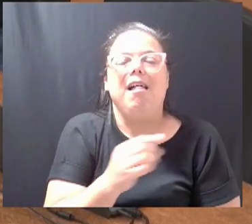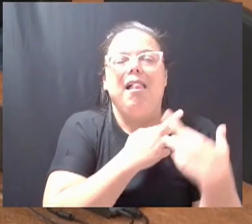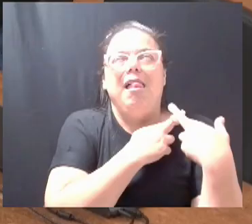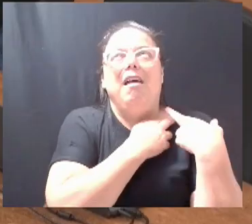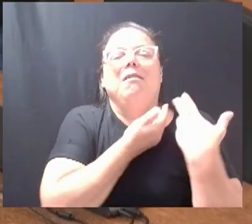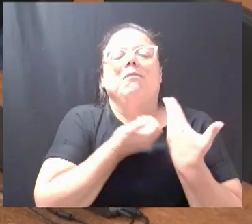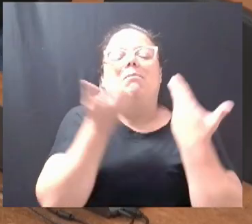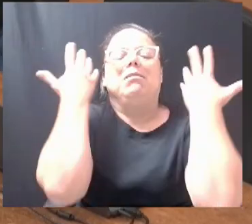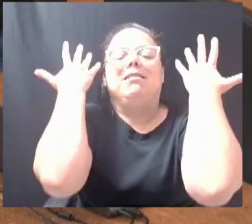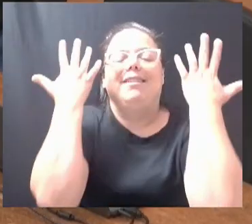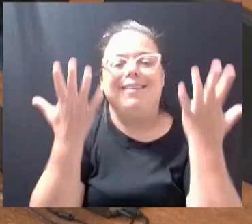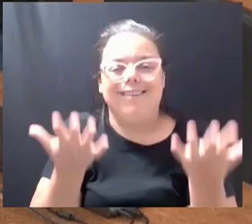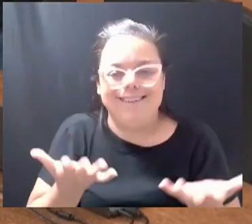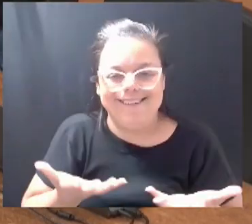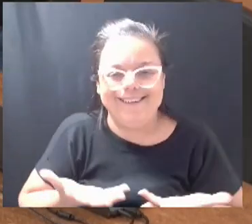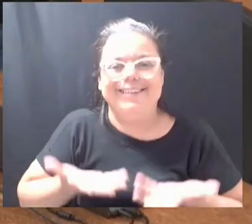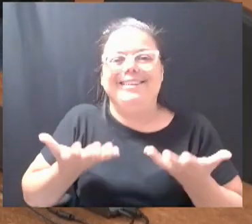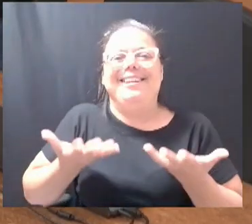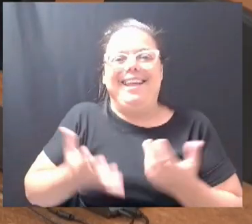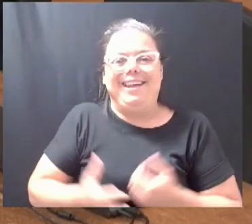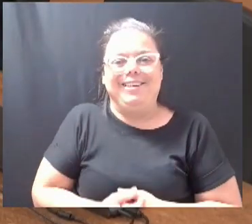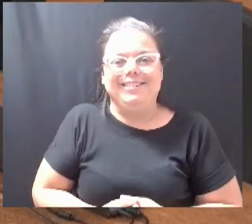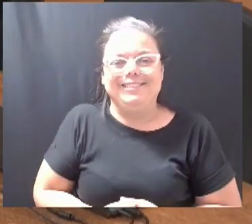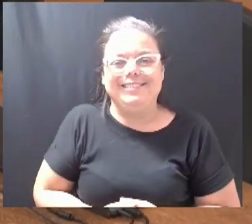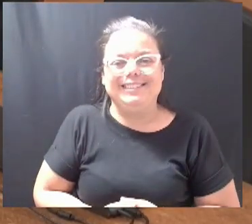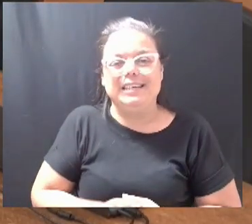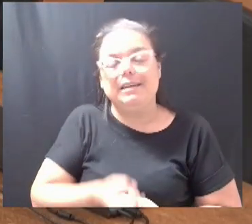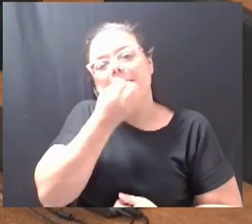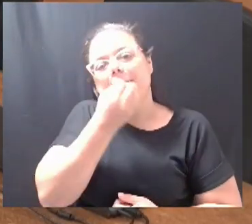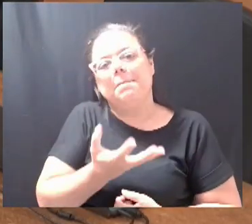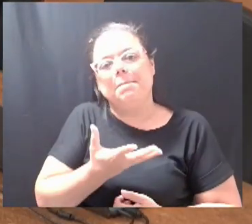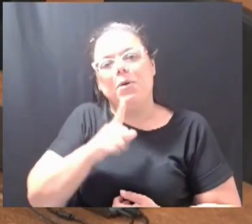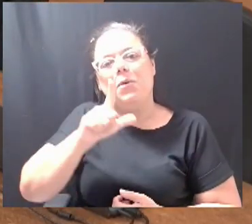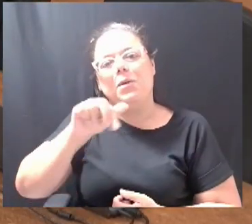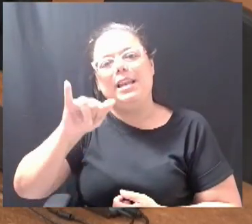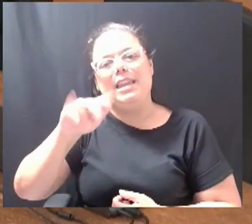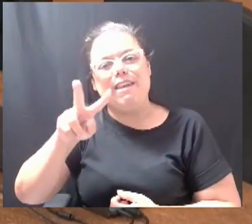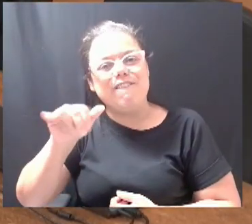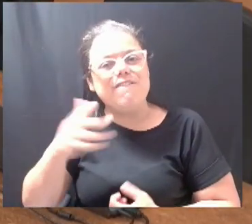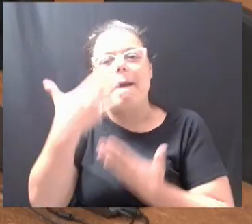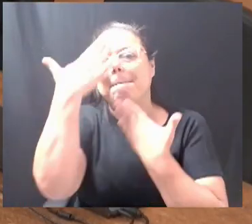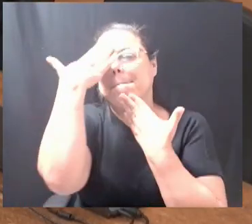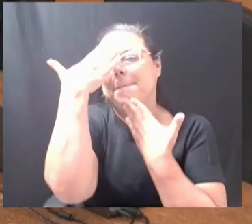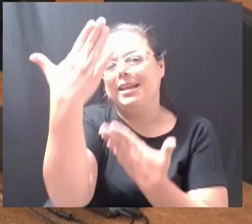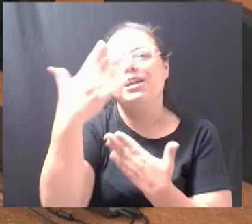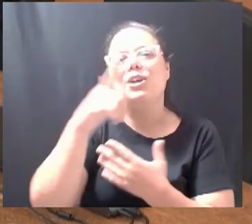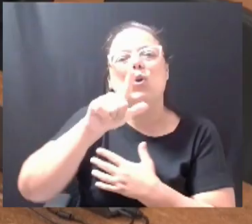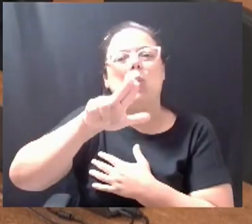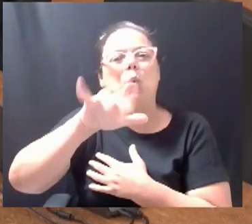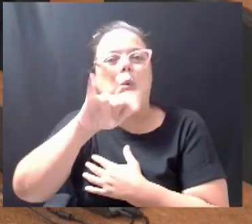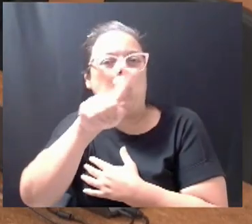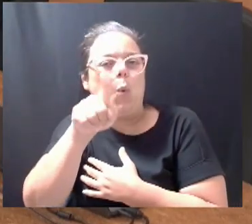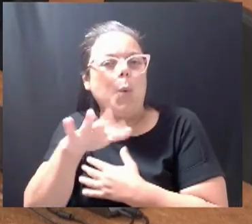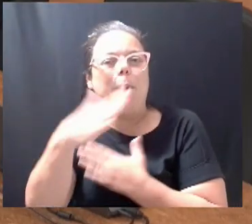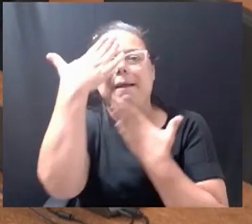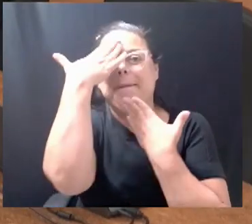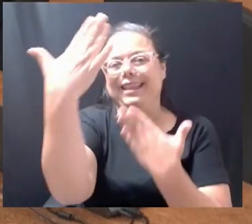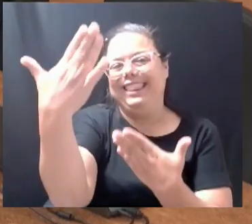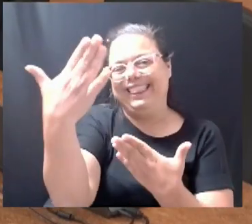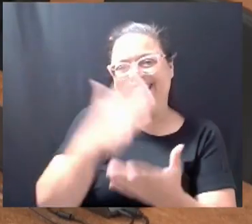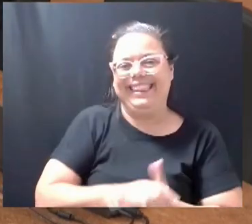né? Bom, Lívia, obrigada. Obrigada, Luiz. Eu tenho umas